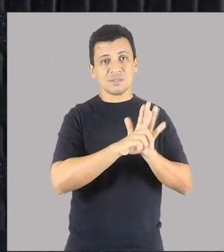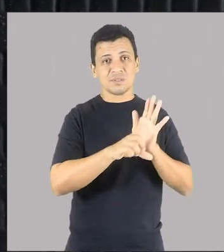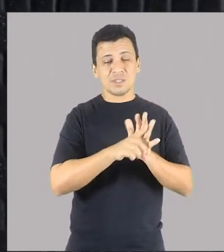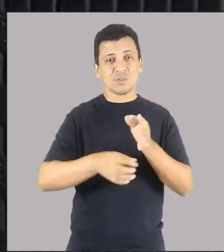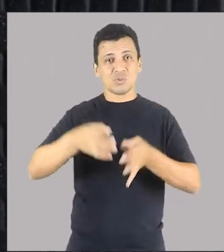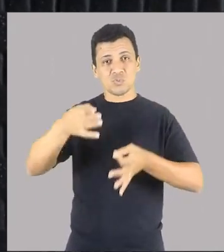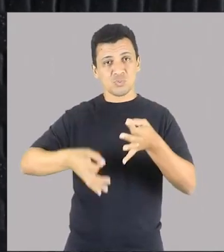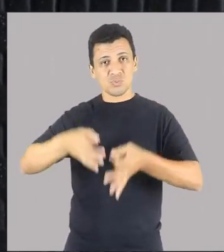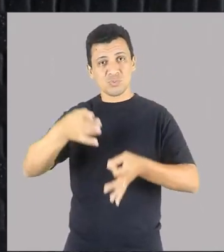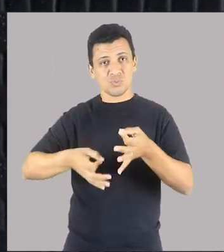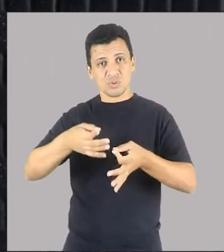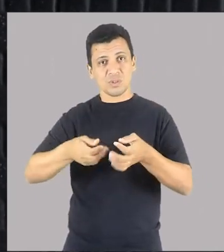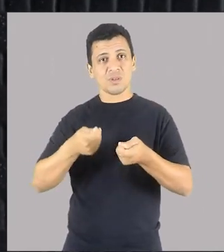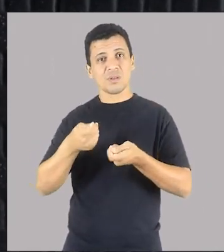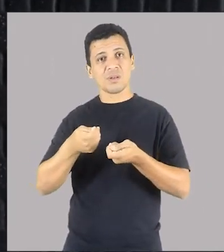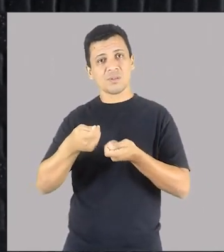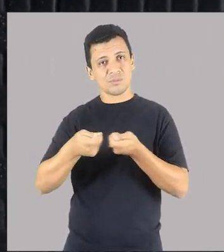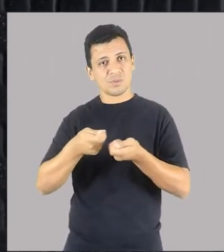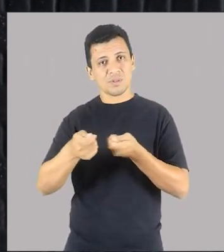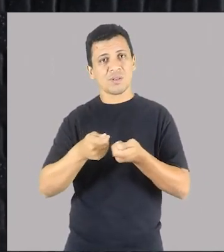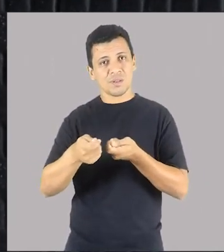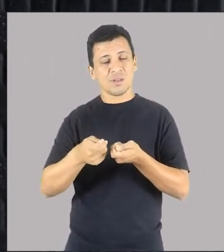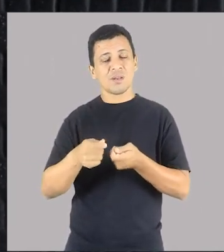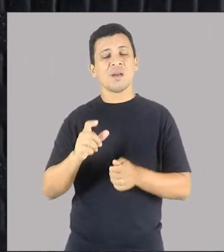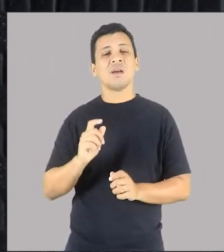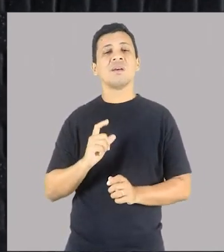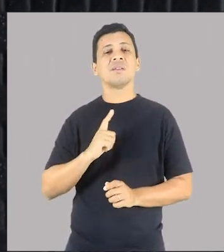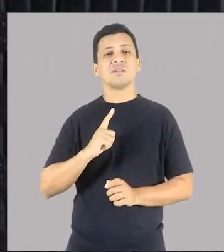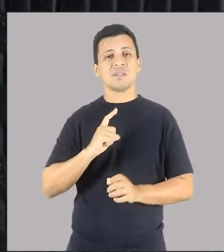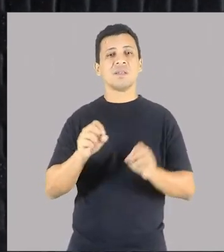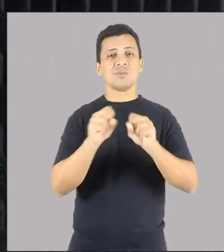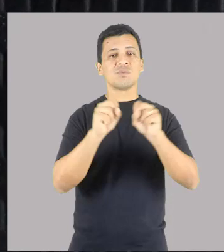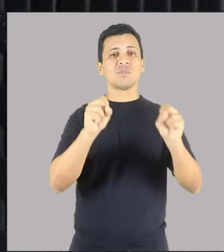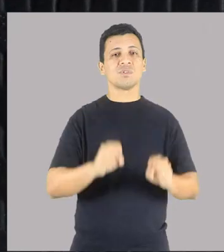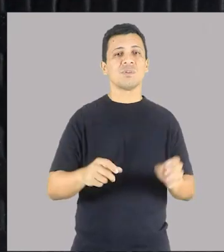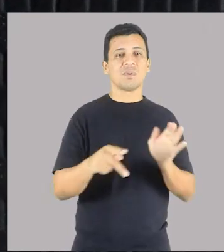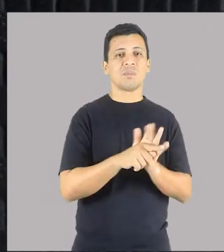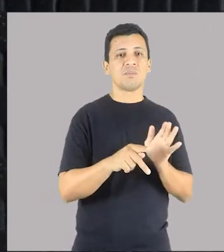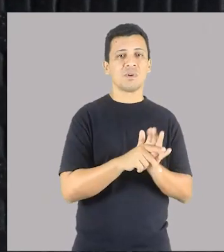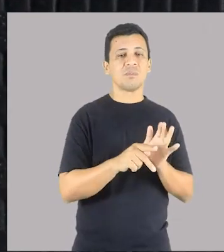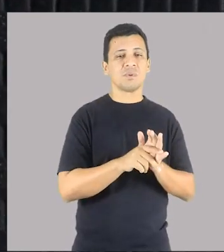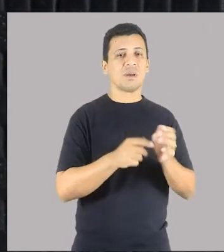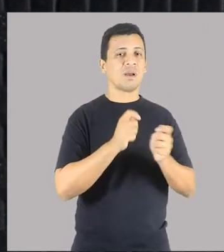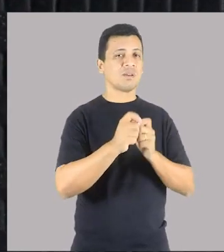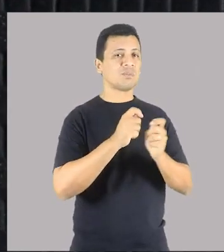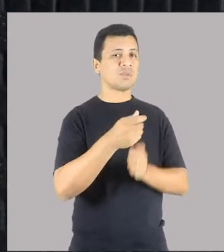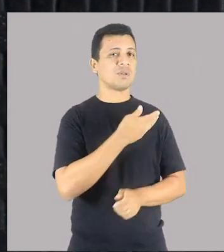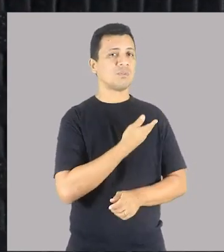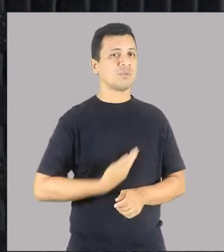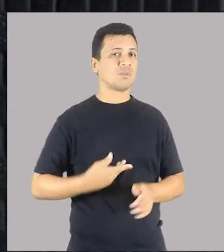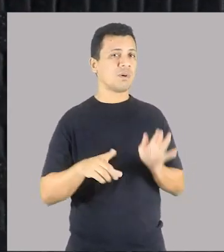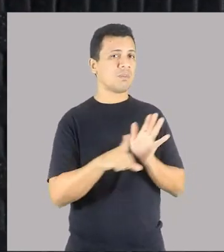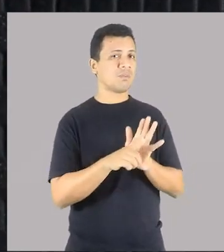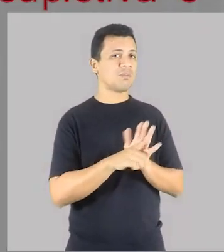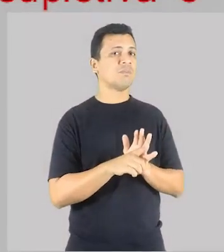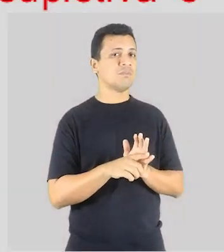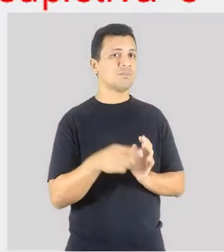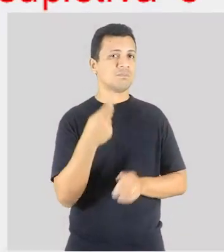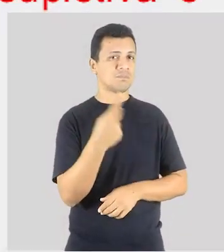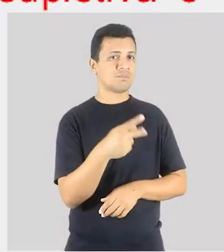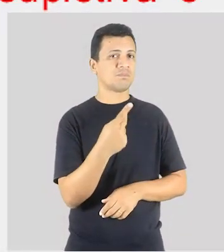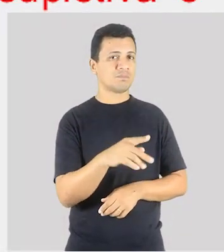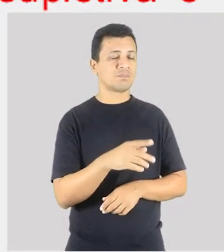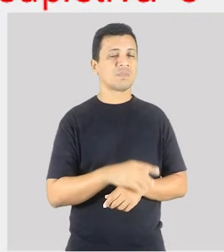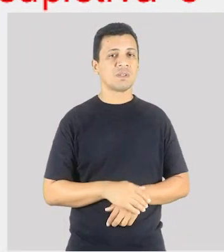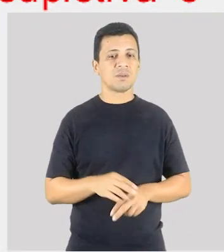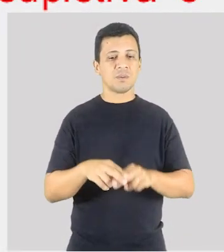tem-se a administração pública tem um sistema próprio de aplicação de leis, certo?